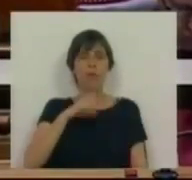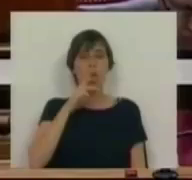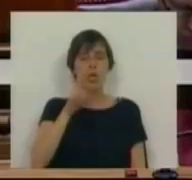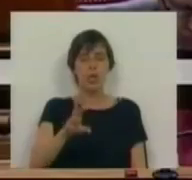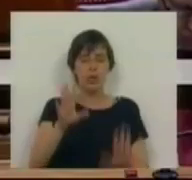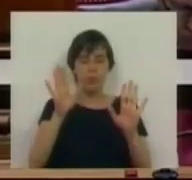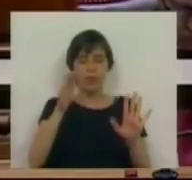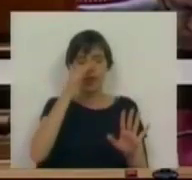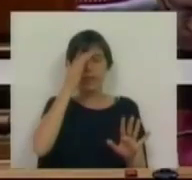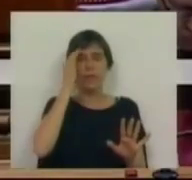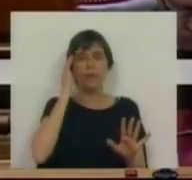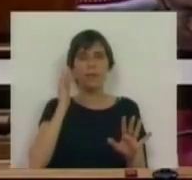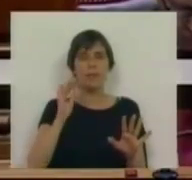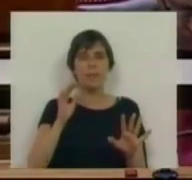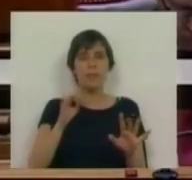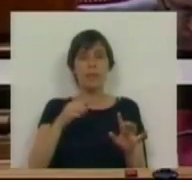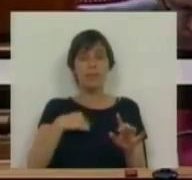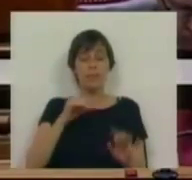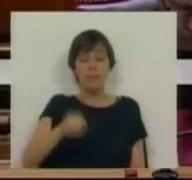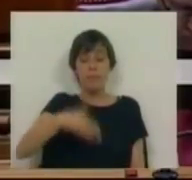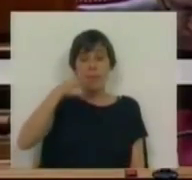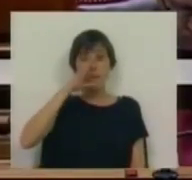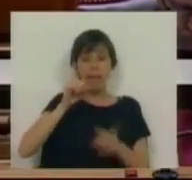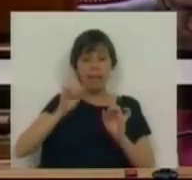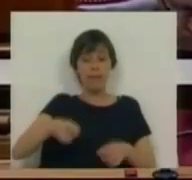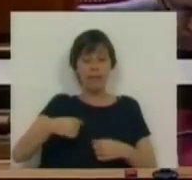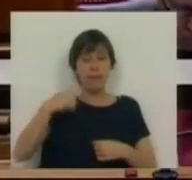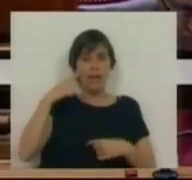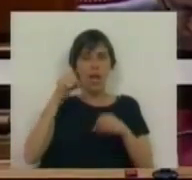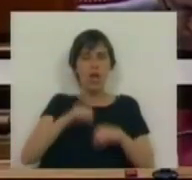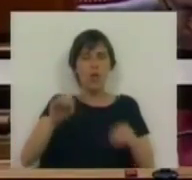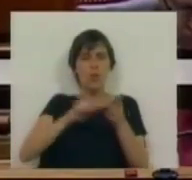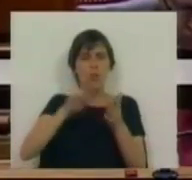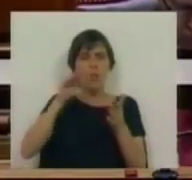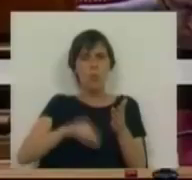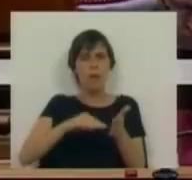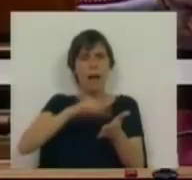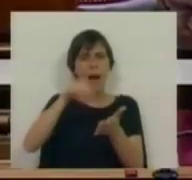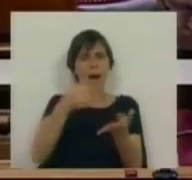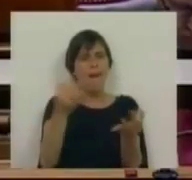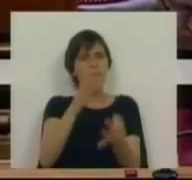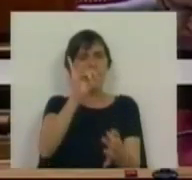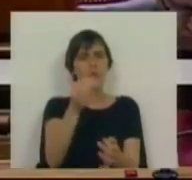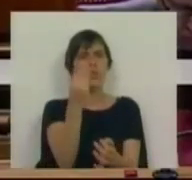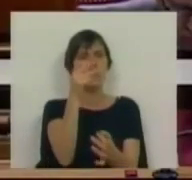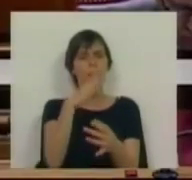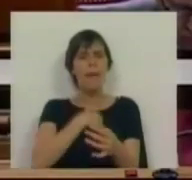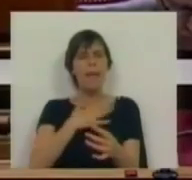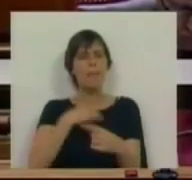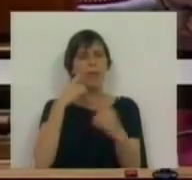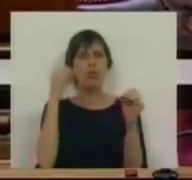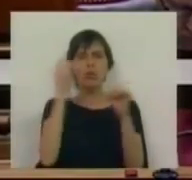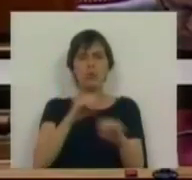responder o seguinte à Sra. Deputada. Desde que sou Primeiro-Ministro, nenhum contrato swap foi assinado por empresa